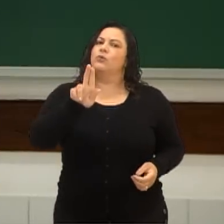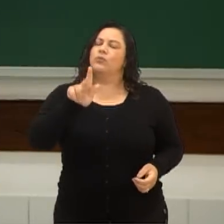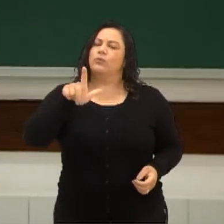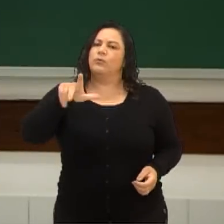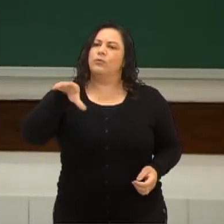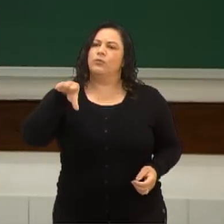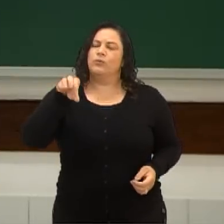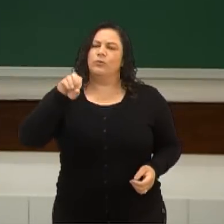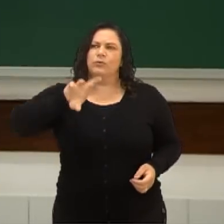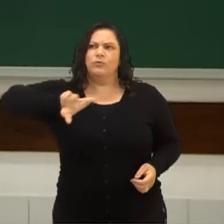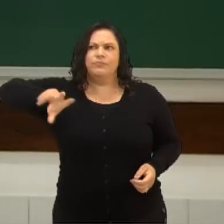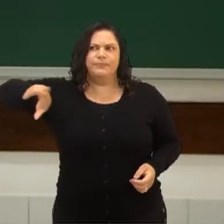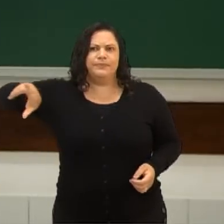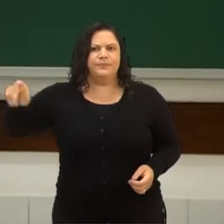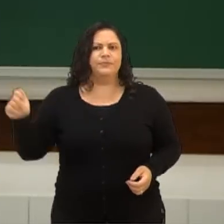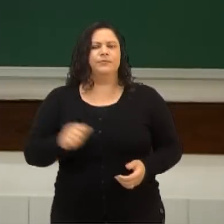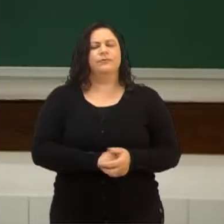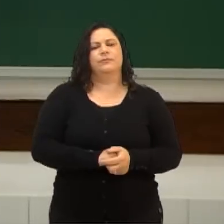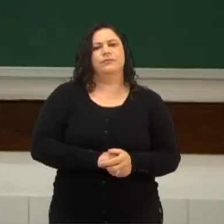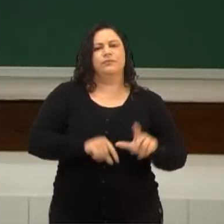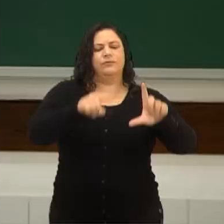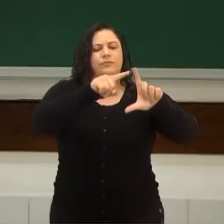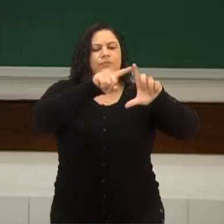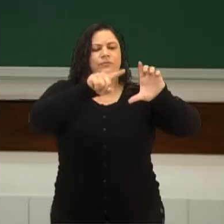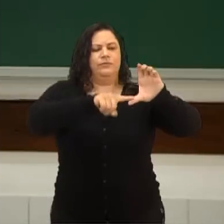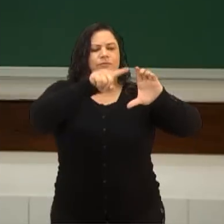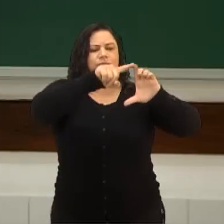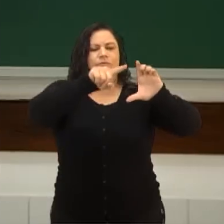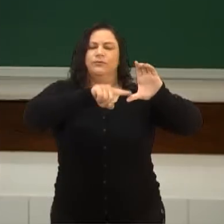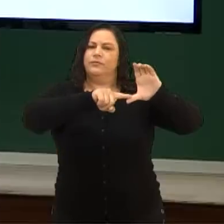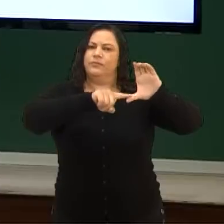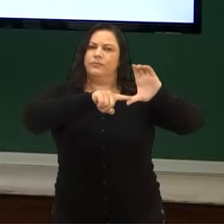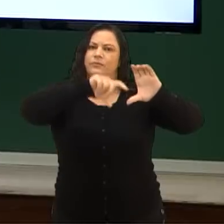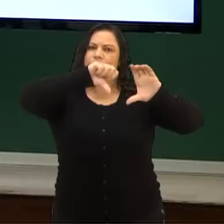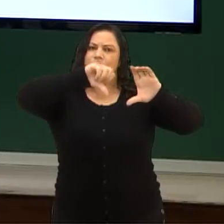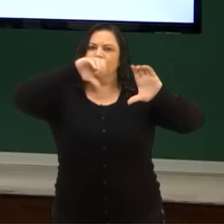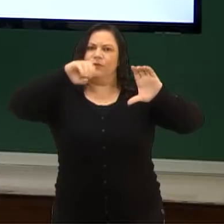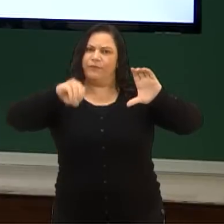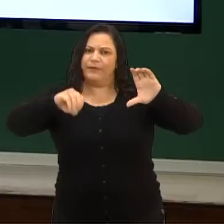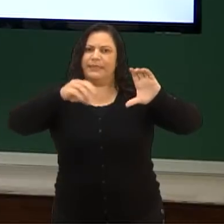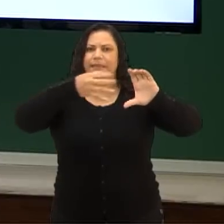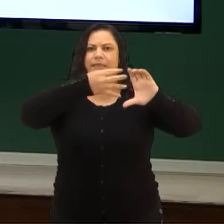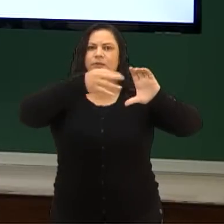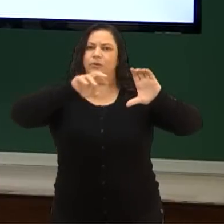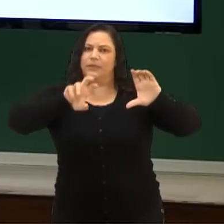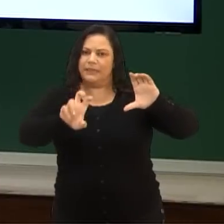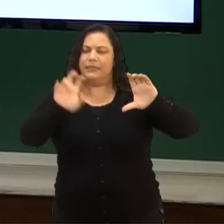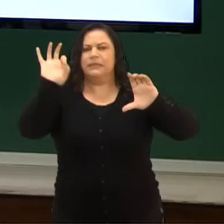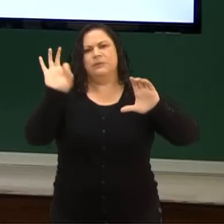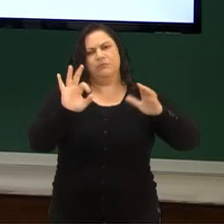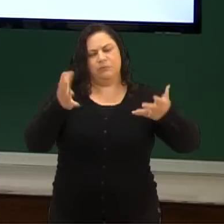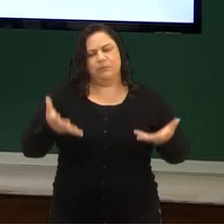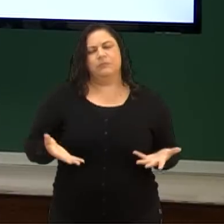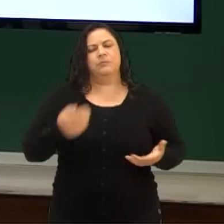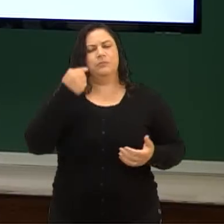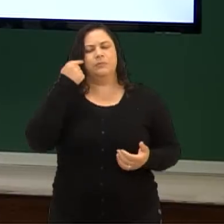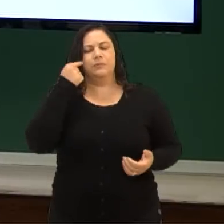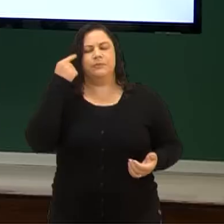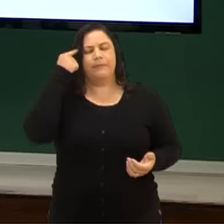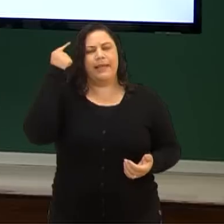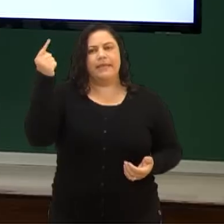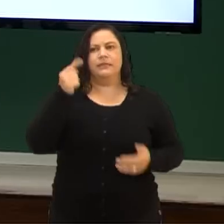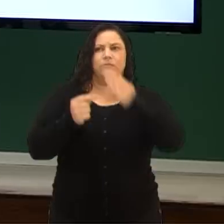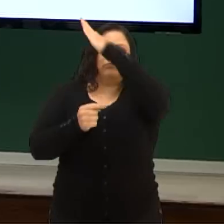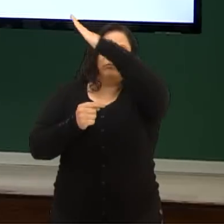né? 90, 45. Então, pensem nessa diagonal principal como uma perfeita, tá bom? 45 para